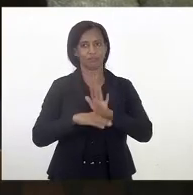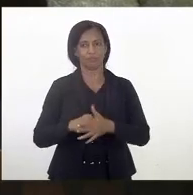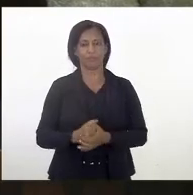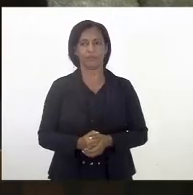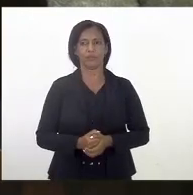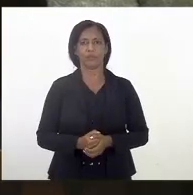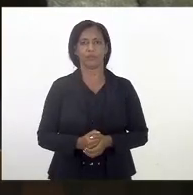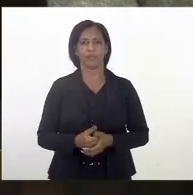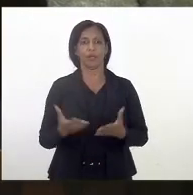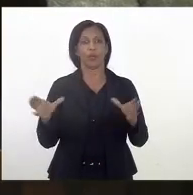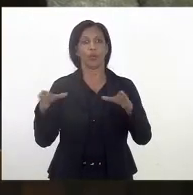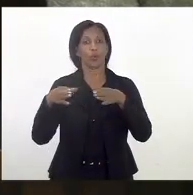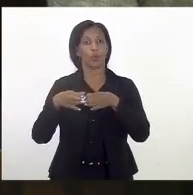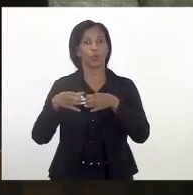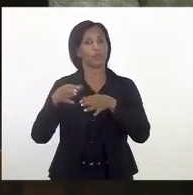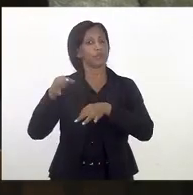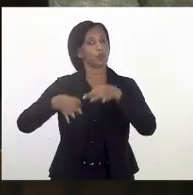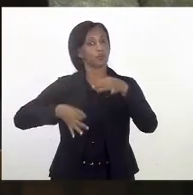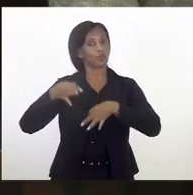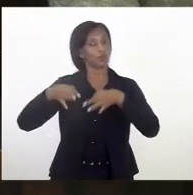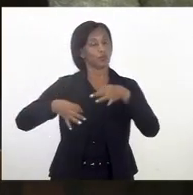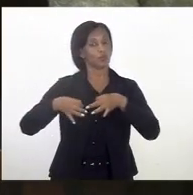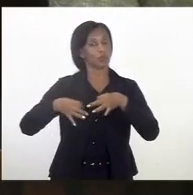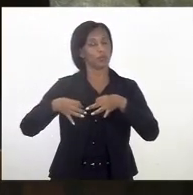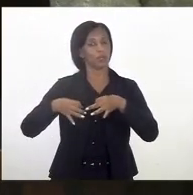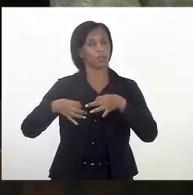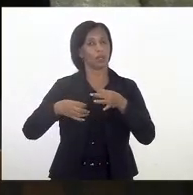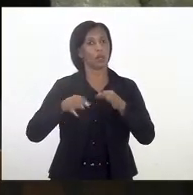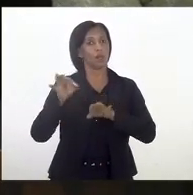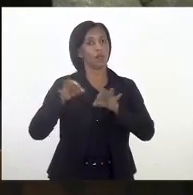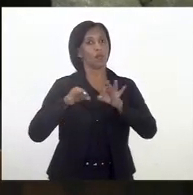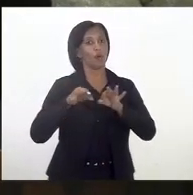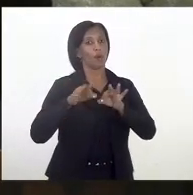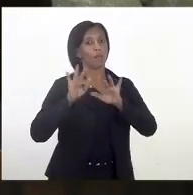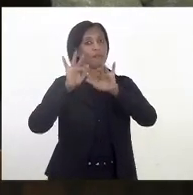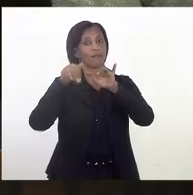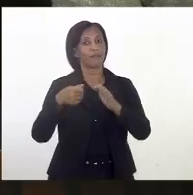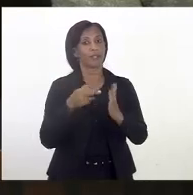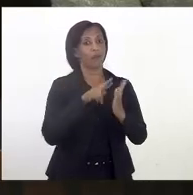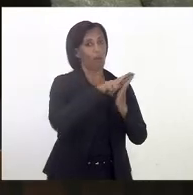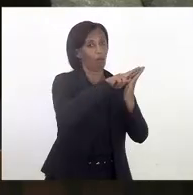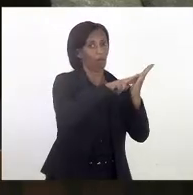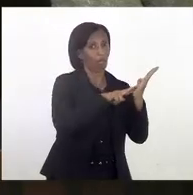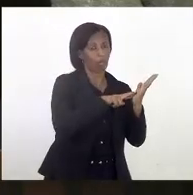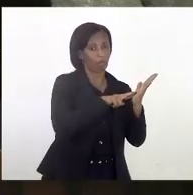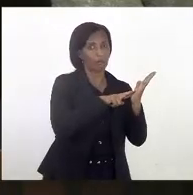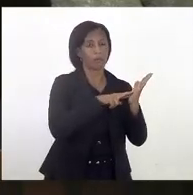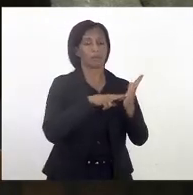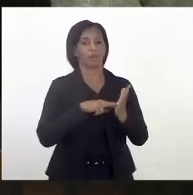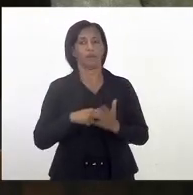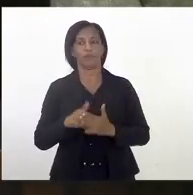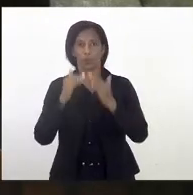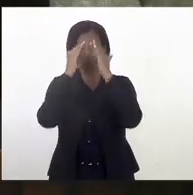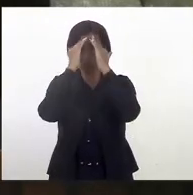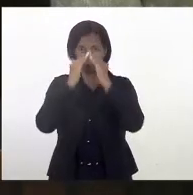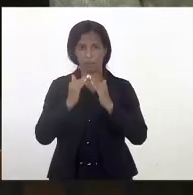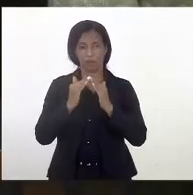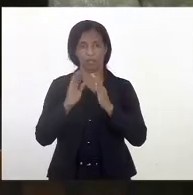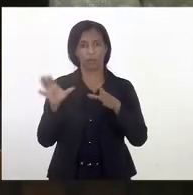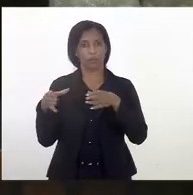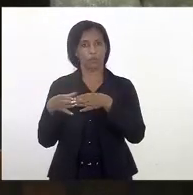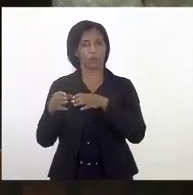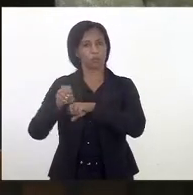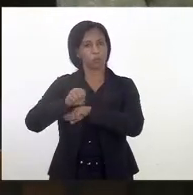de Justiça que tem que pedir da redação com catando a emenda da comissão de educação combo